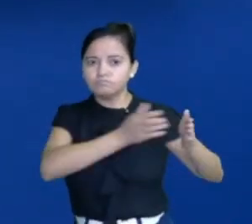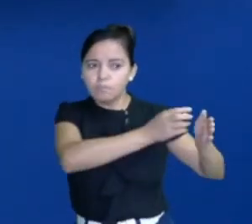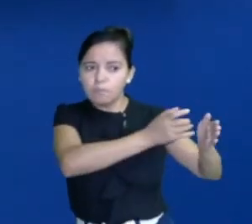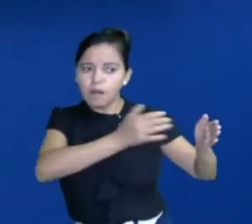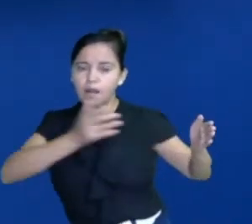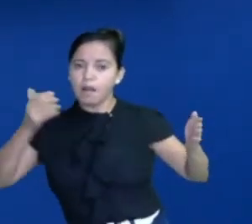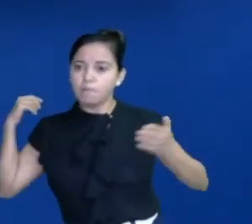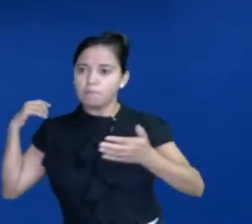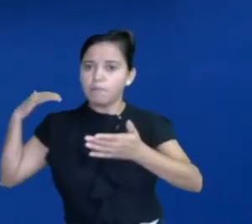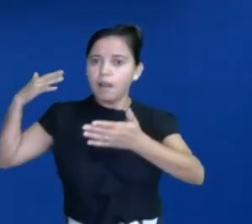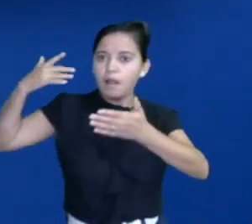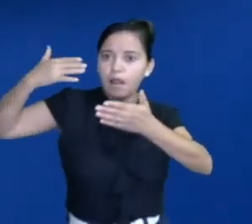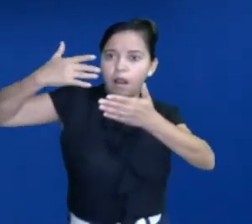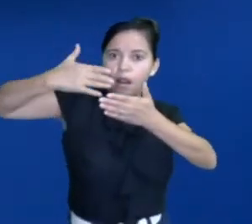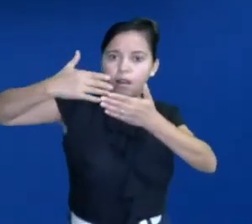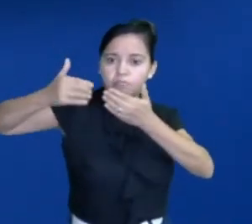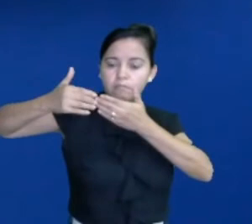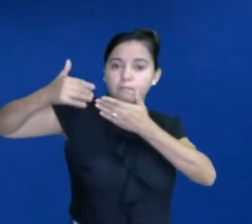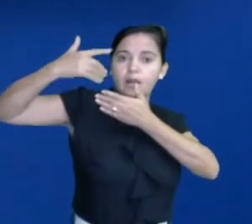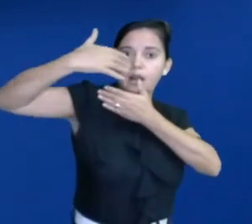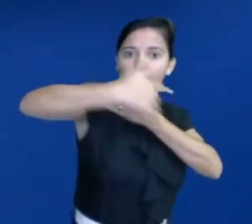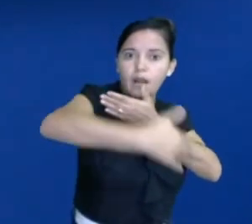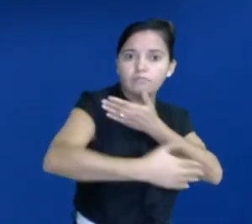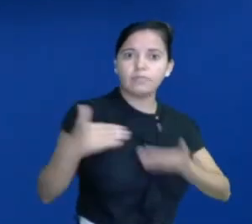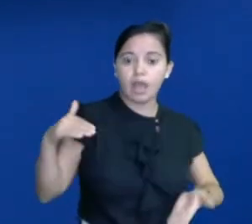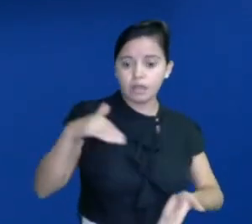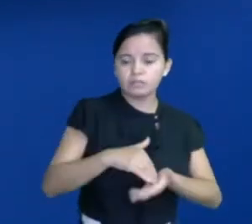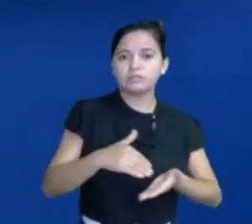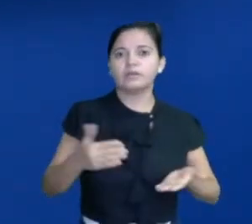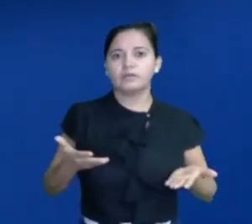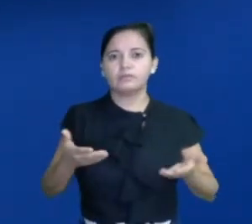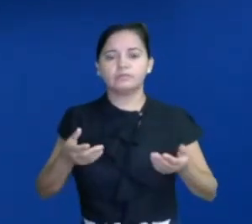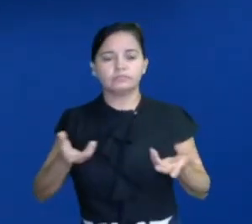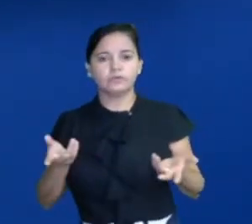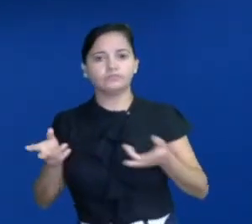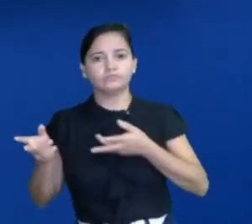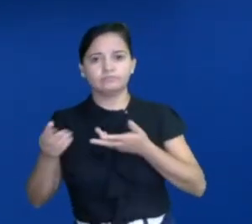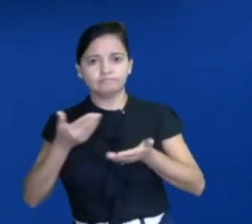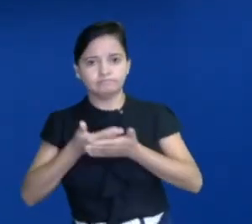o que nós estamos, que tempo nós estamos observando.